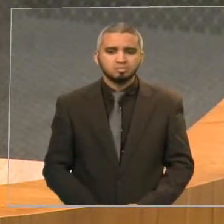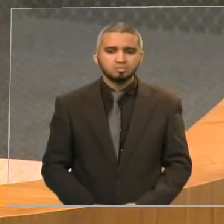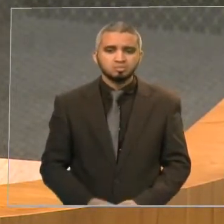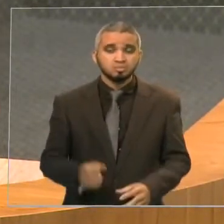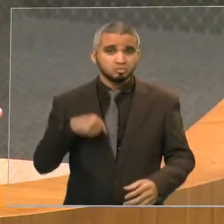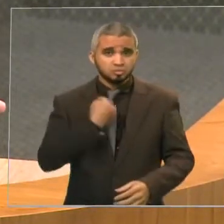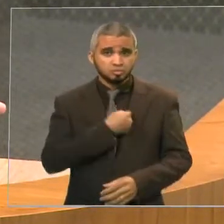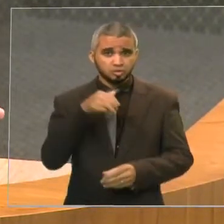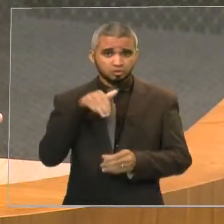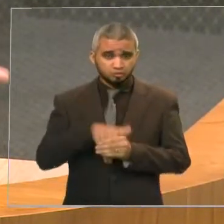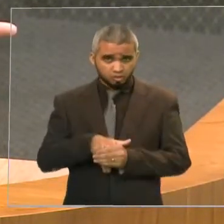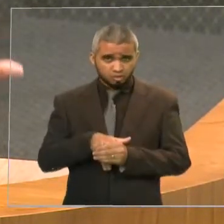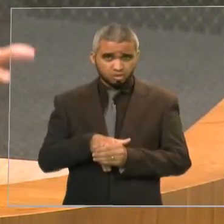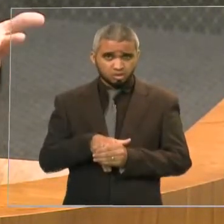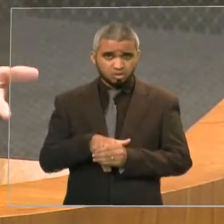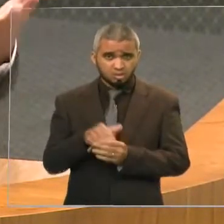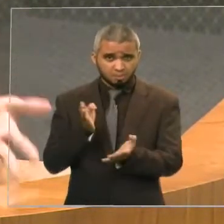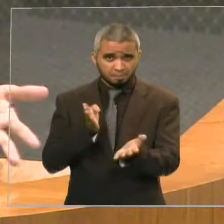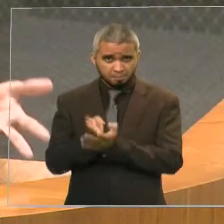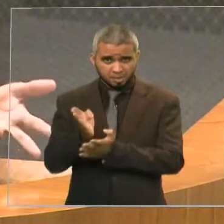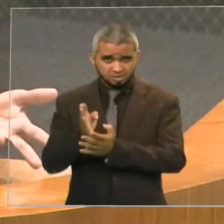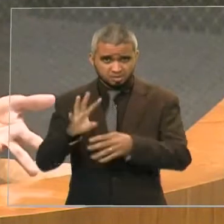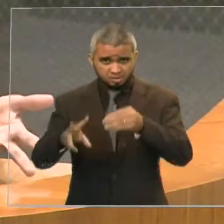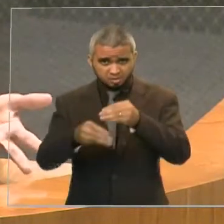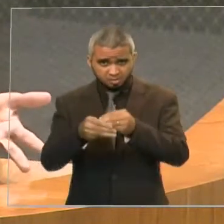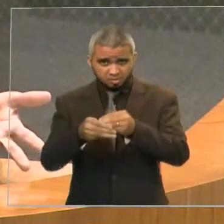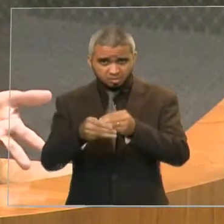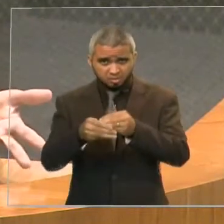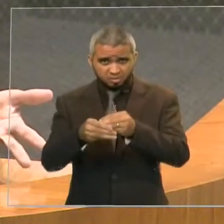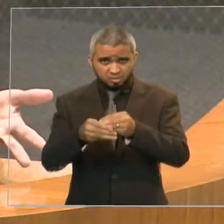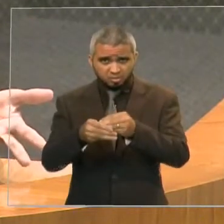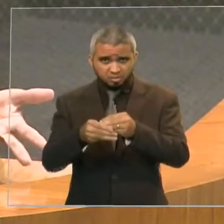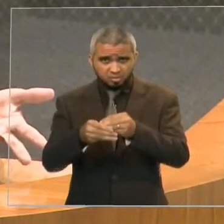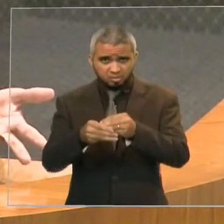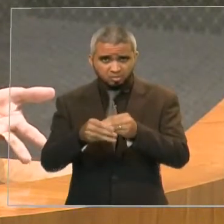Votar a favor da emenda? Que nós estamos lutando há mais de 60 dias.